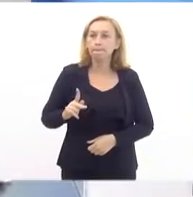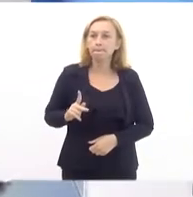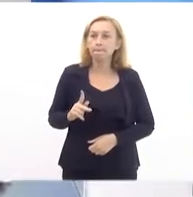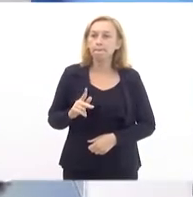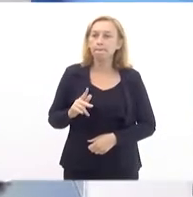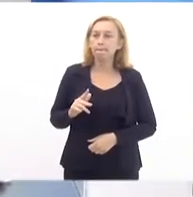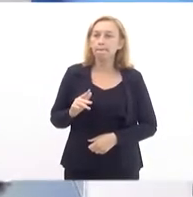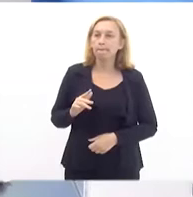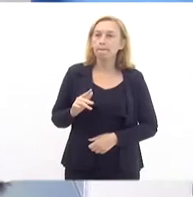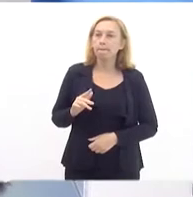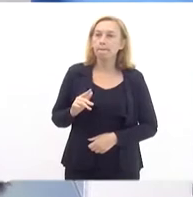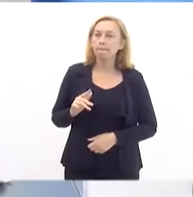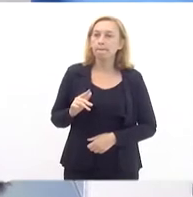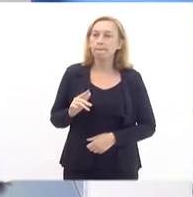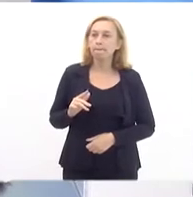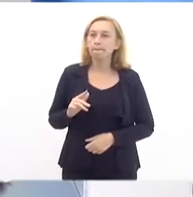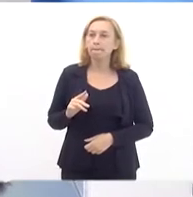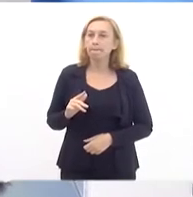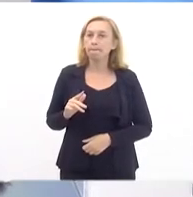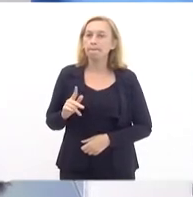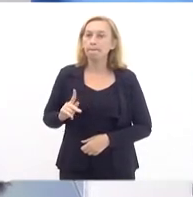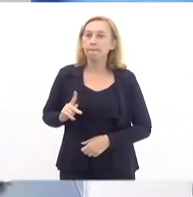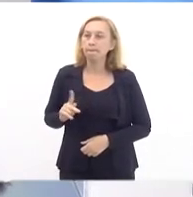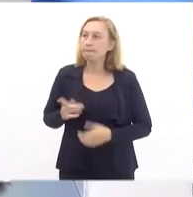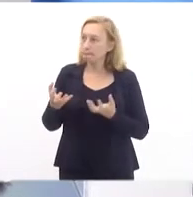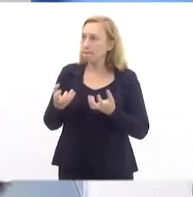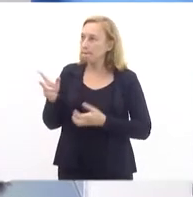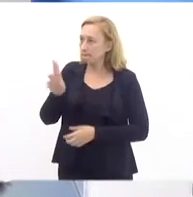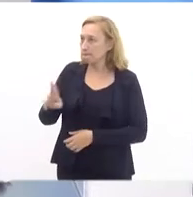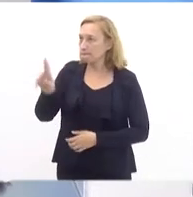quer usar da palavra, doutor Eduardo, sobre a questão